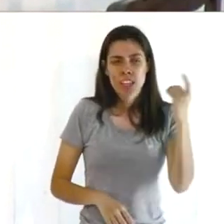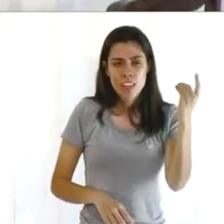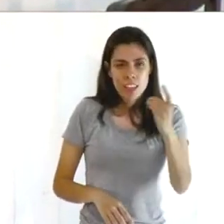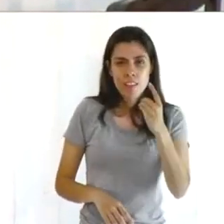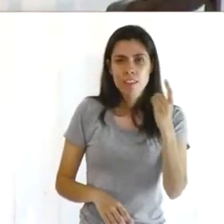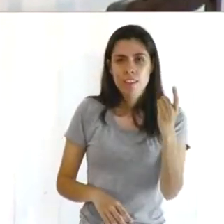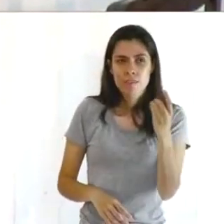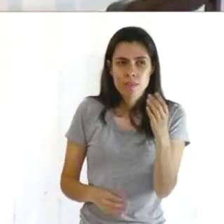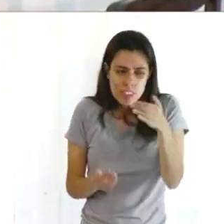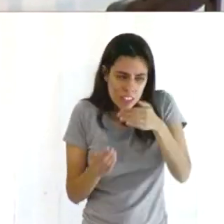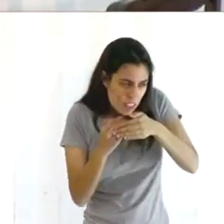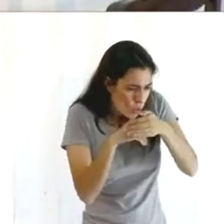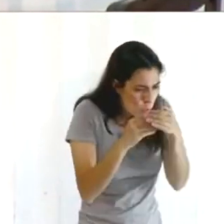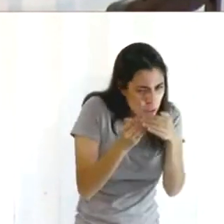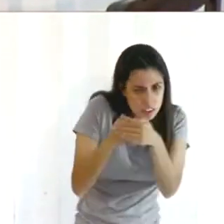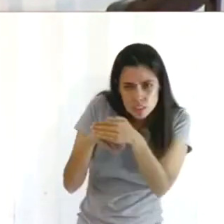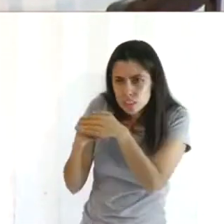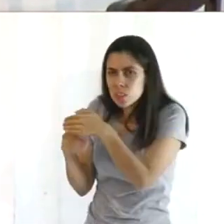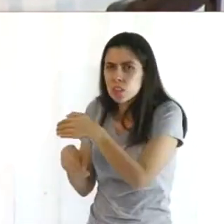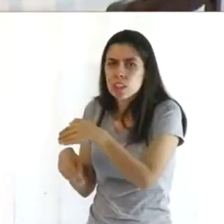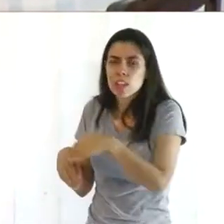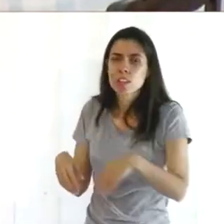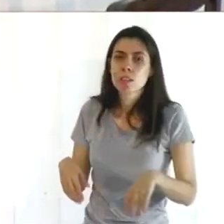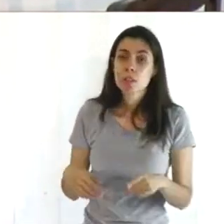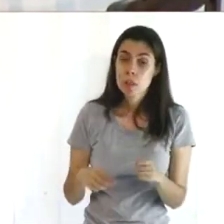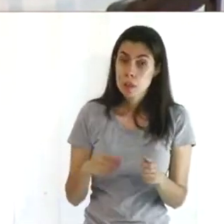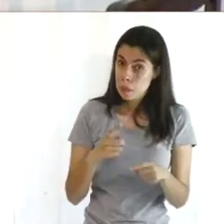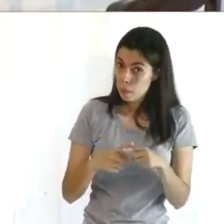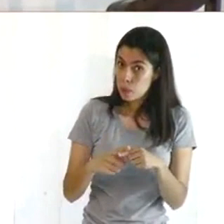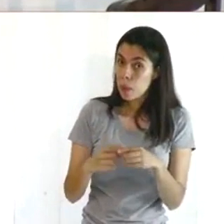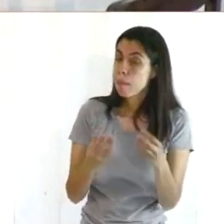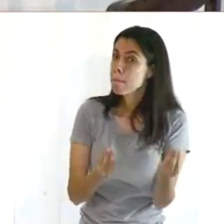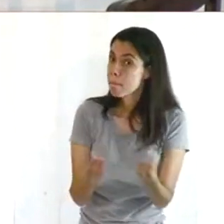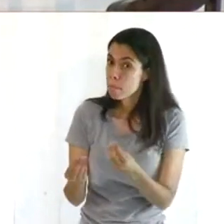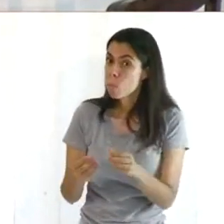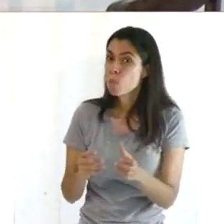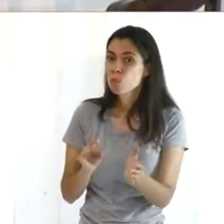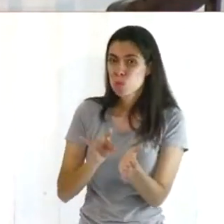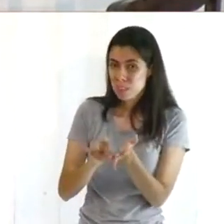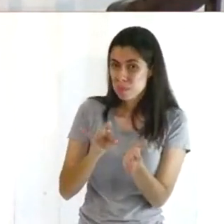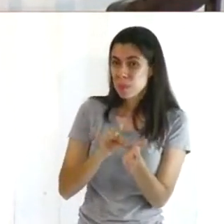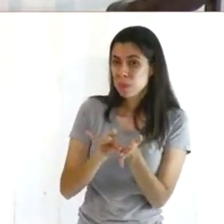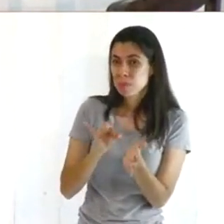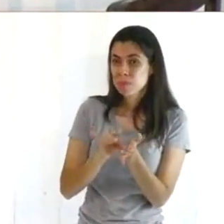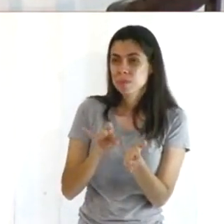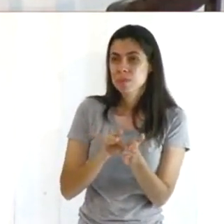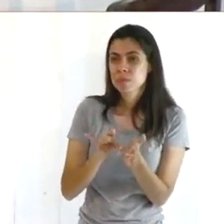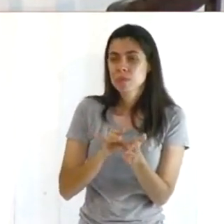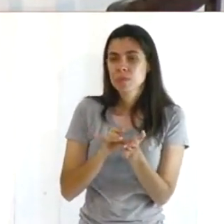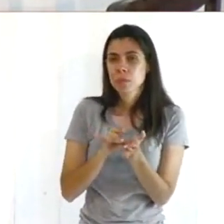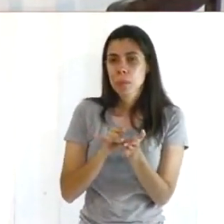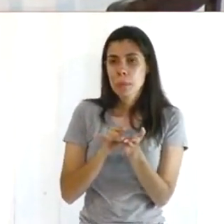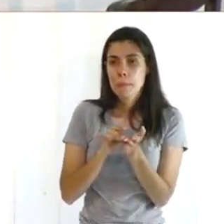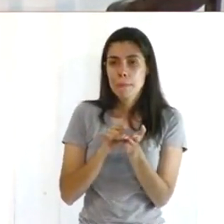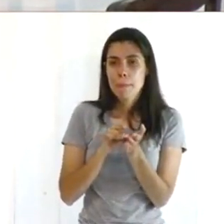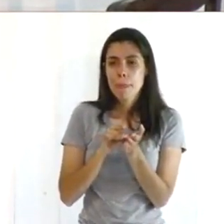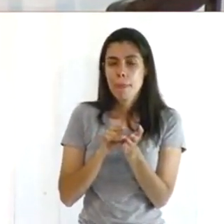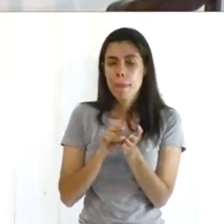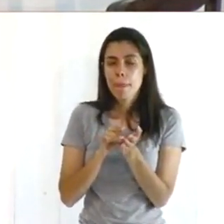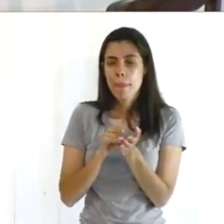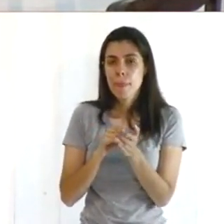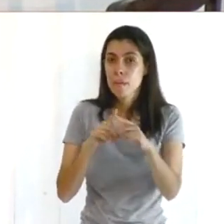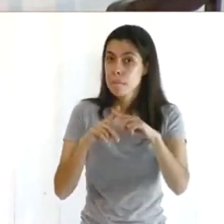sobretudo Saul. Mas uma coisa linda na biografia de Davi é que mesmo com toda essa perseguição de Saul para com ele,